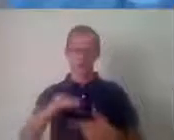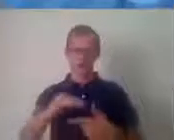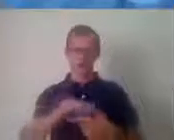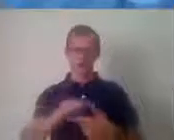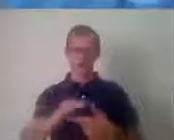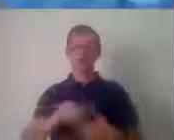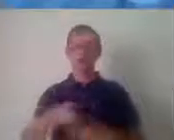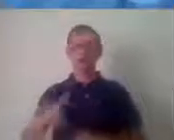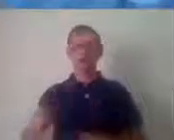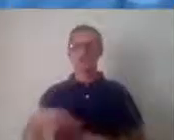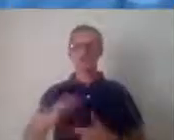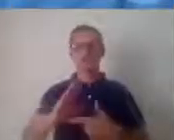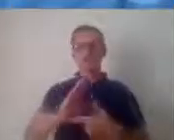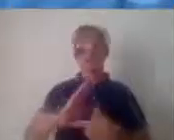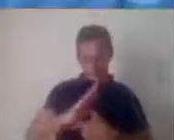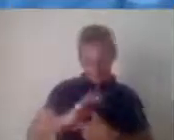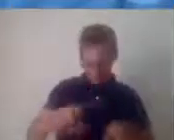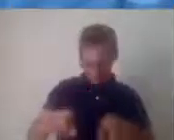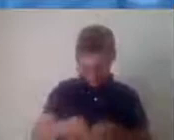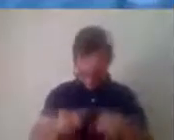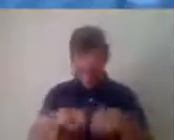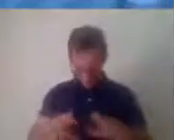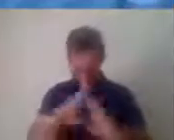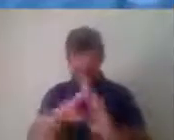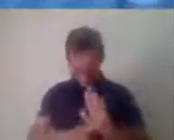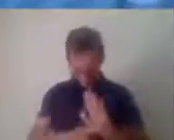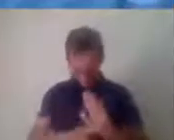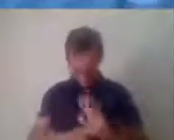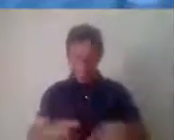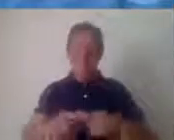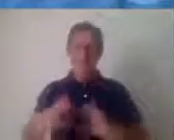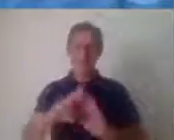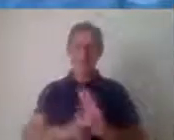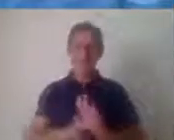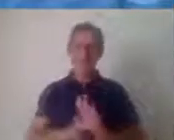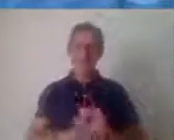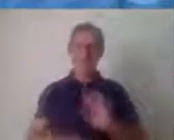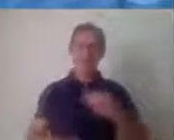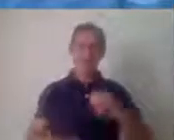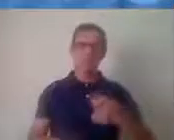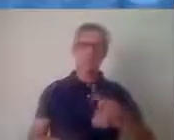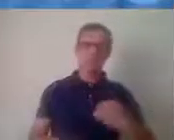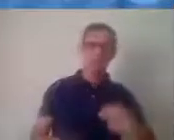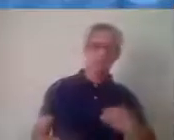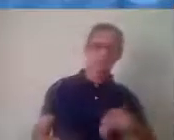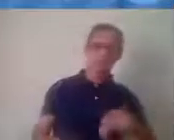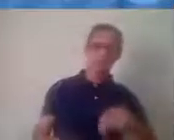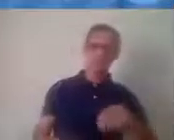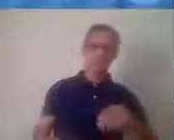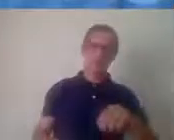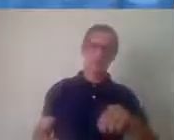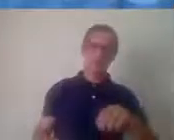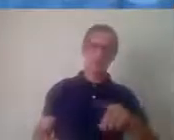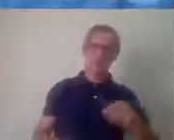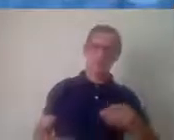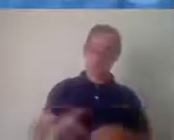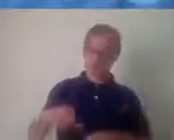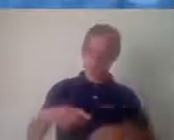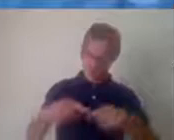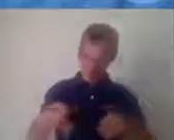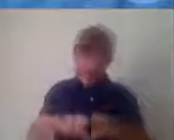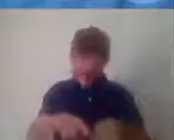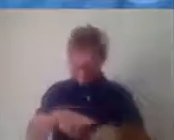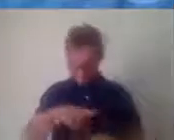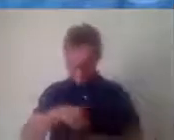integral de constante, além dessas regras que são regras mais imediatas, né, que são as minhas integrais ali imediatas, você